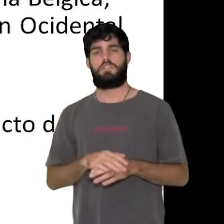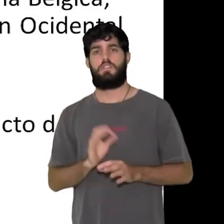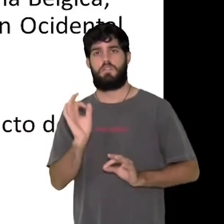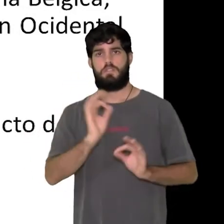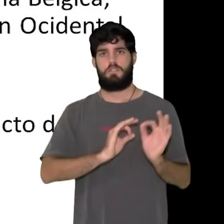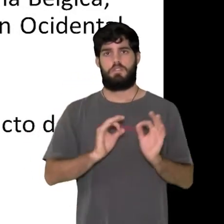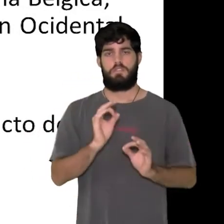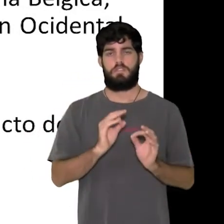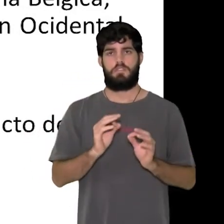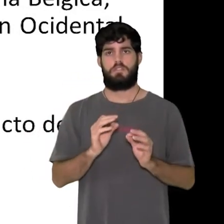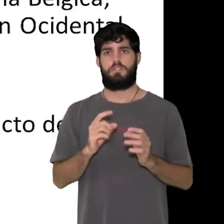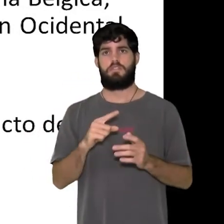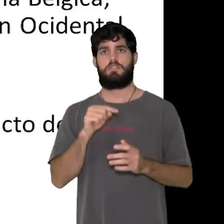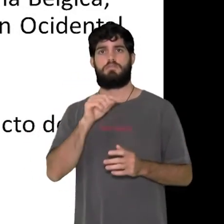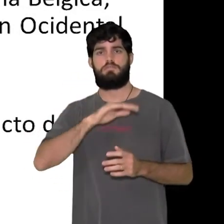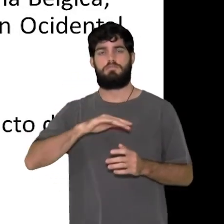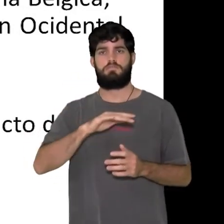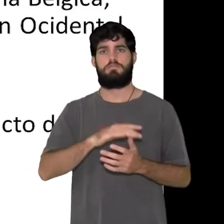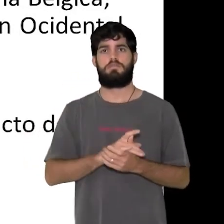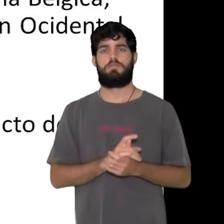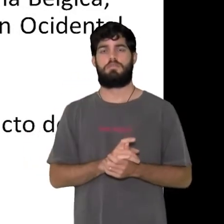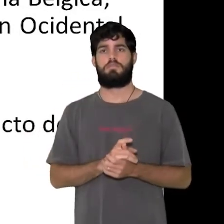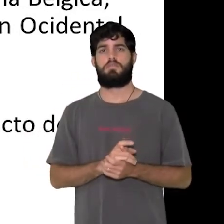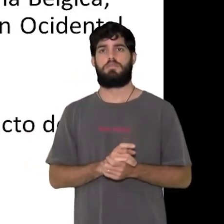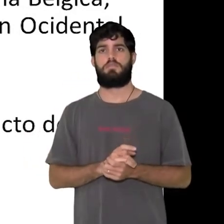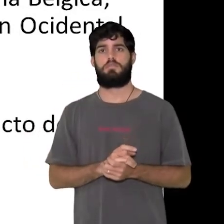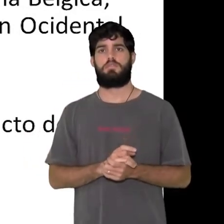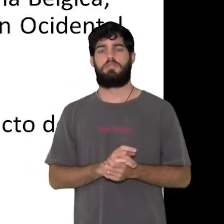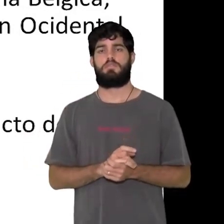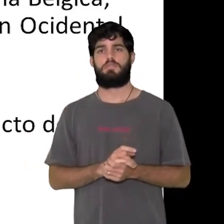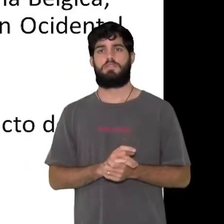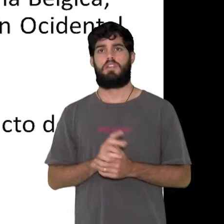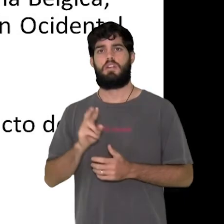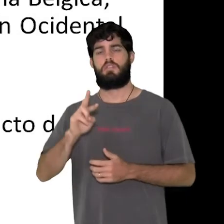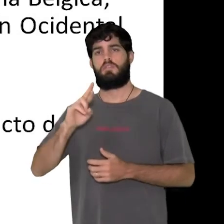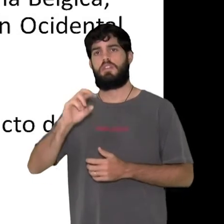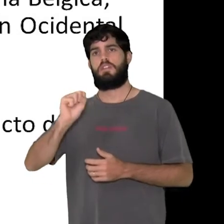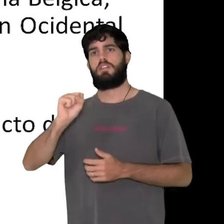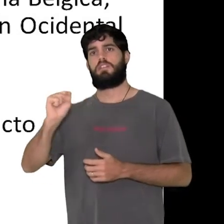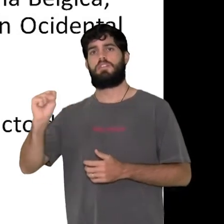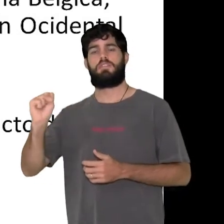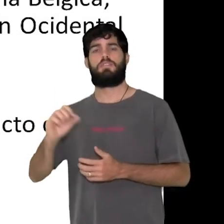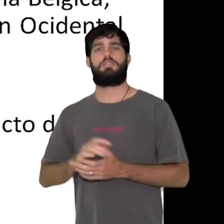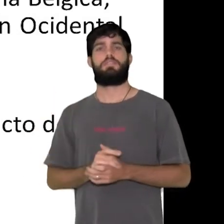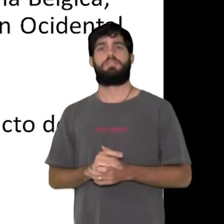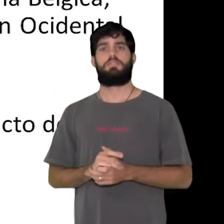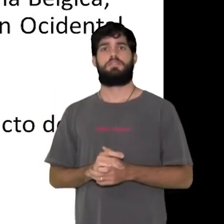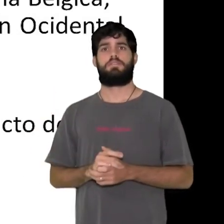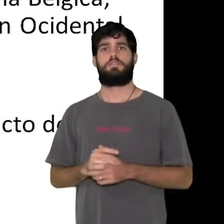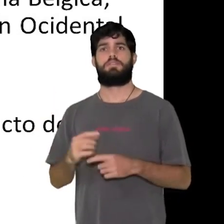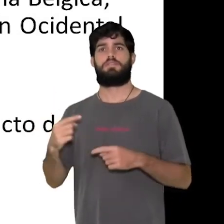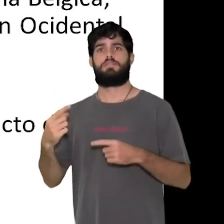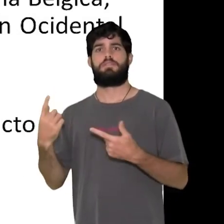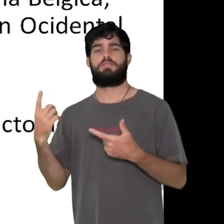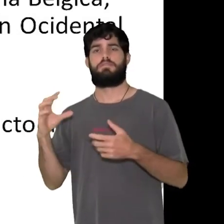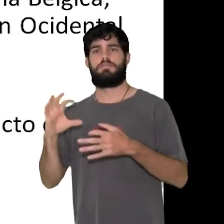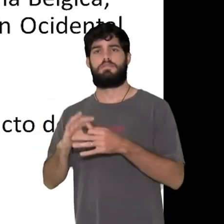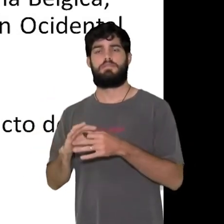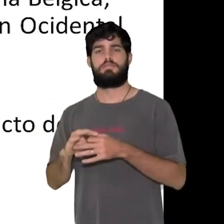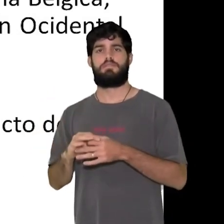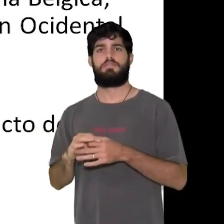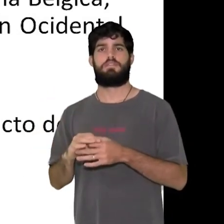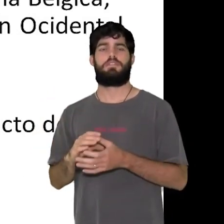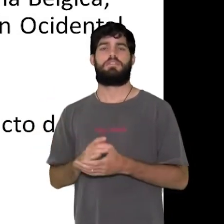do Tratado do Atlântico Norte. Aí a União Soviética fez o Pacto de Varsóvia, juntou todos